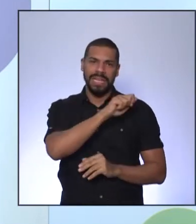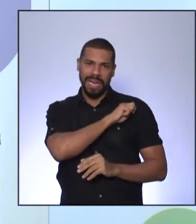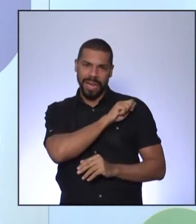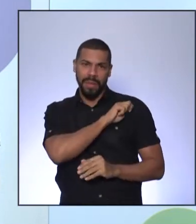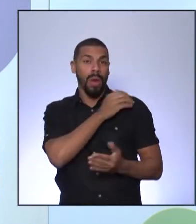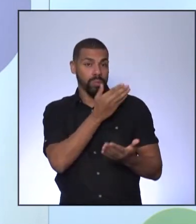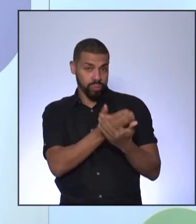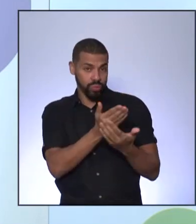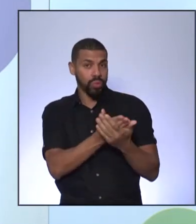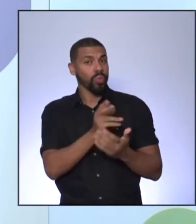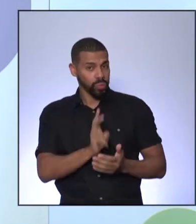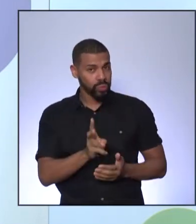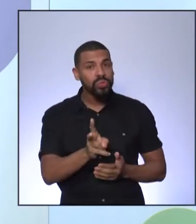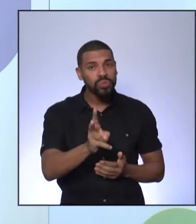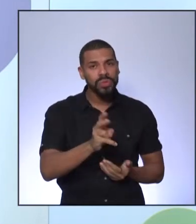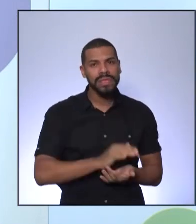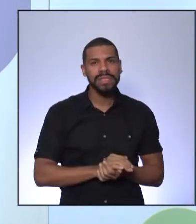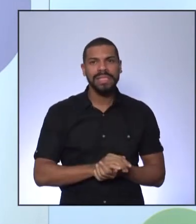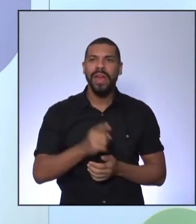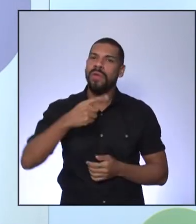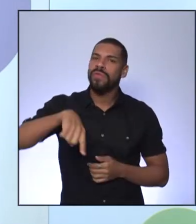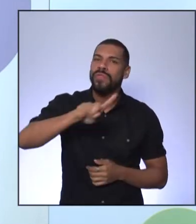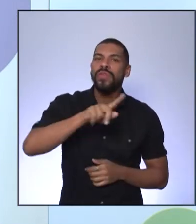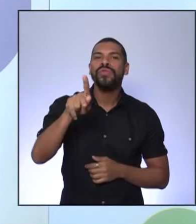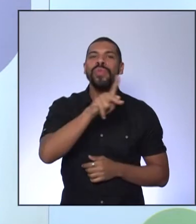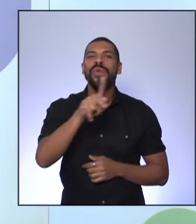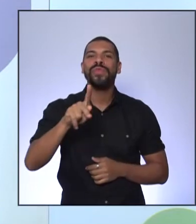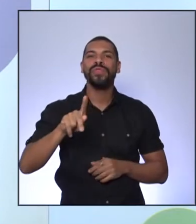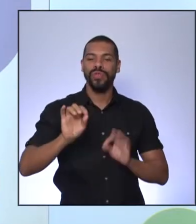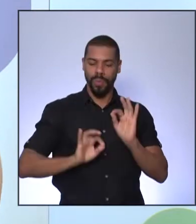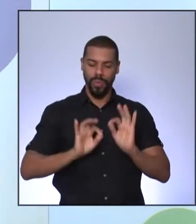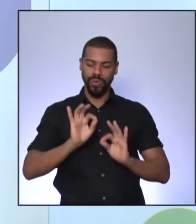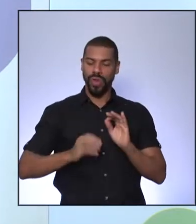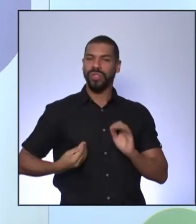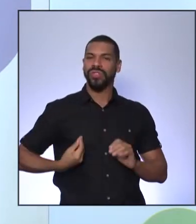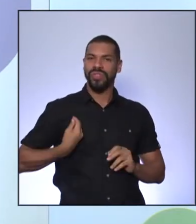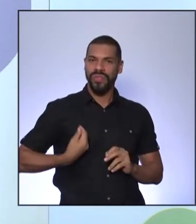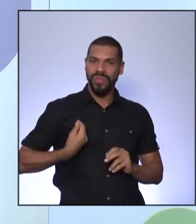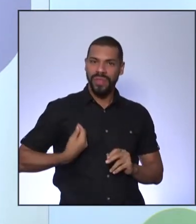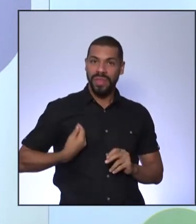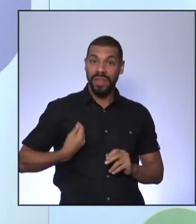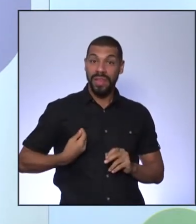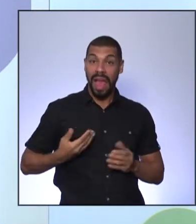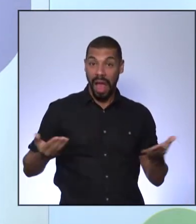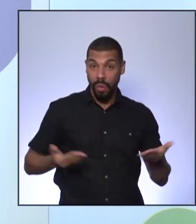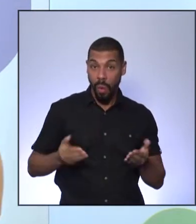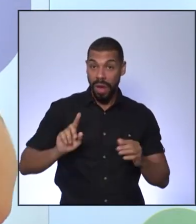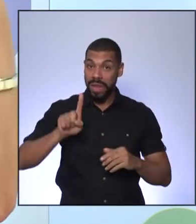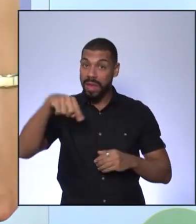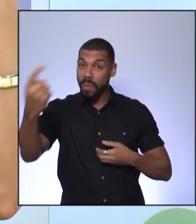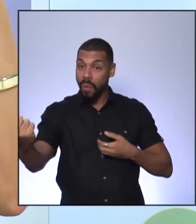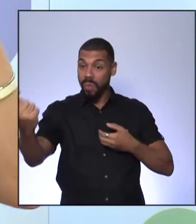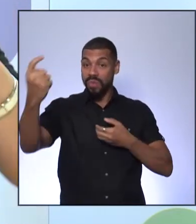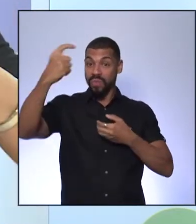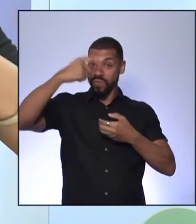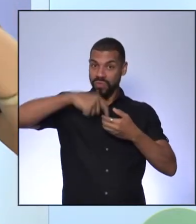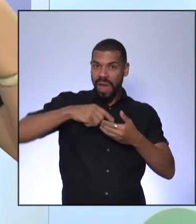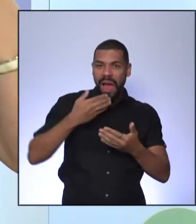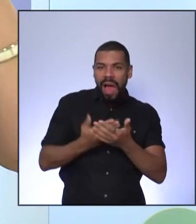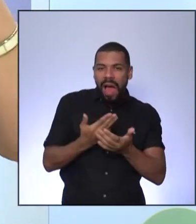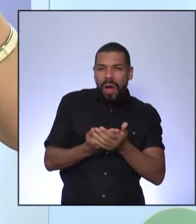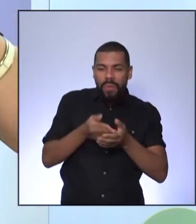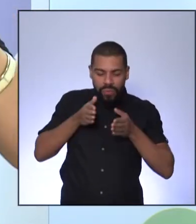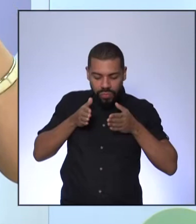estudos. Claro, os professores de vocês de projeto de vida, tanto agora quando retomarem as aulas, eles vão olhar um